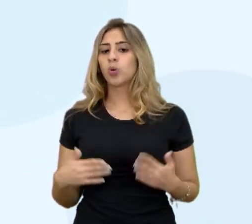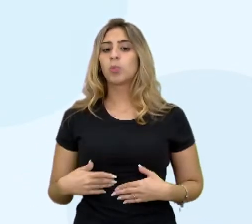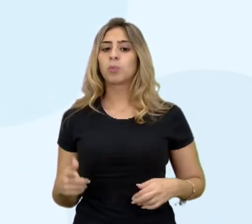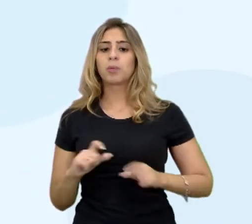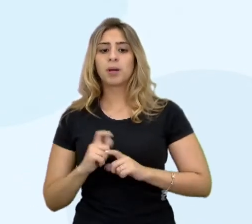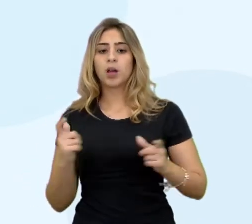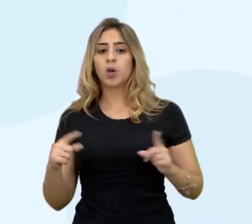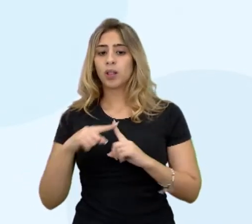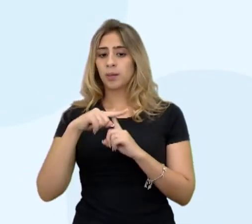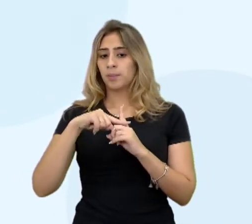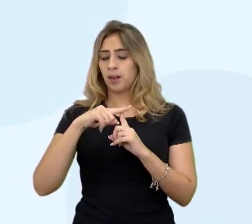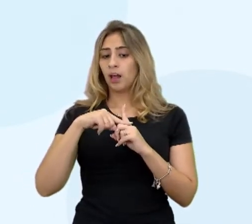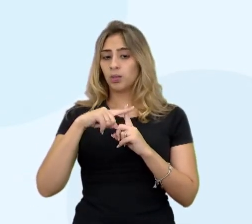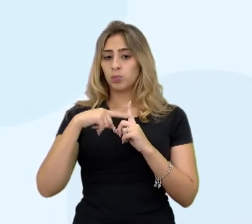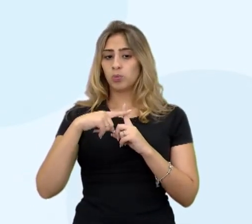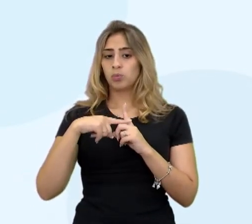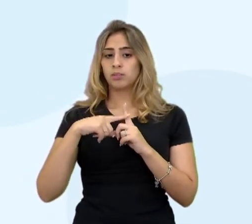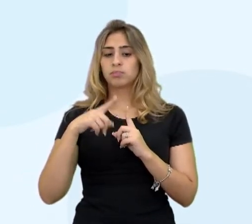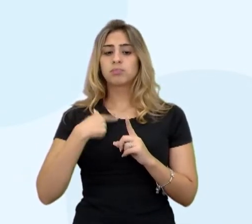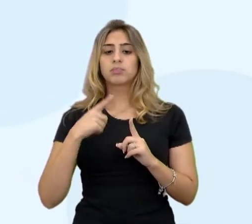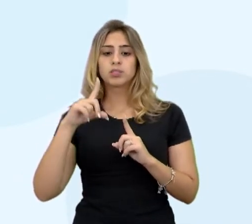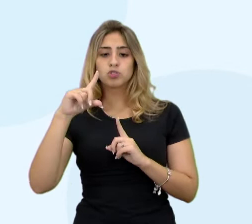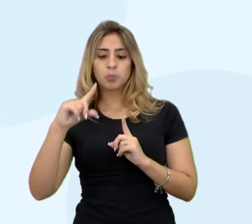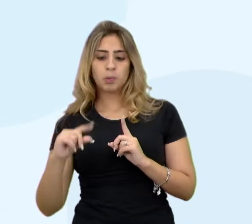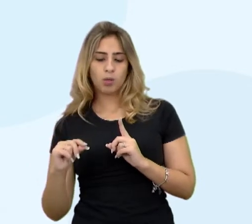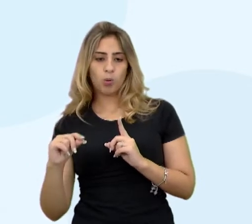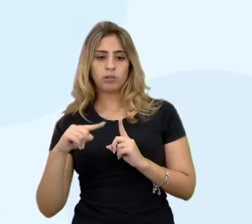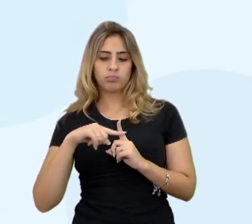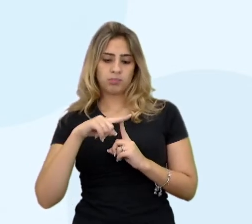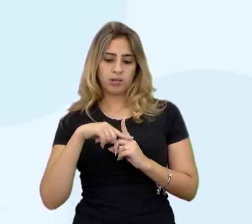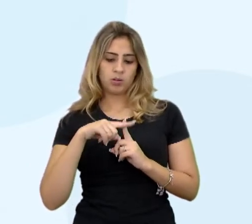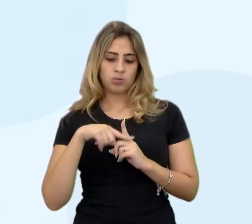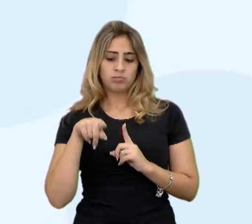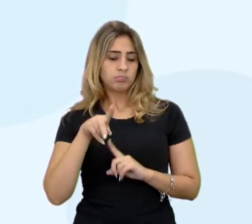maior temperatura para um de menor temperatura, é sempre assim,